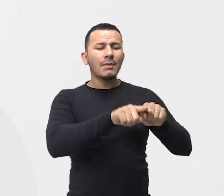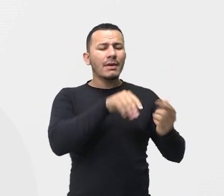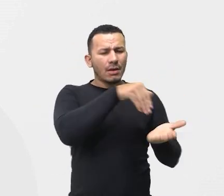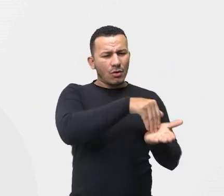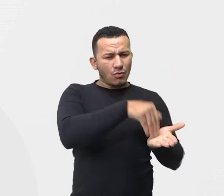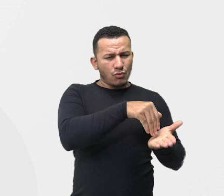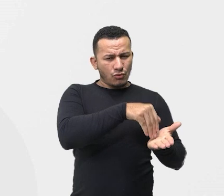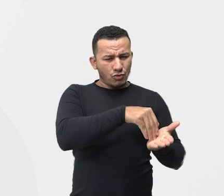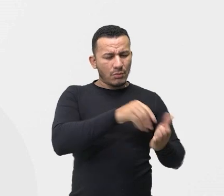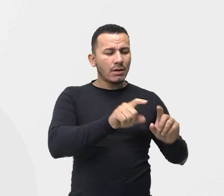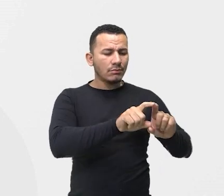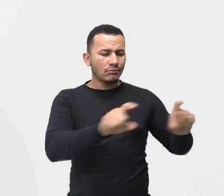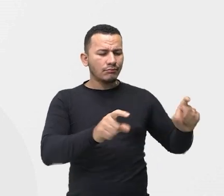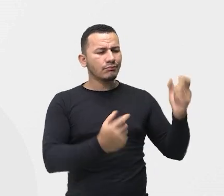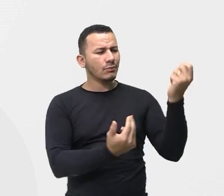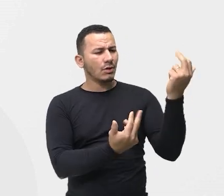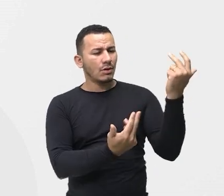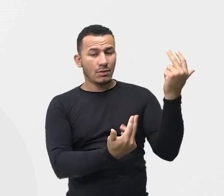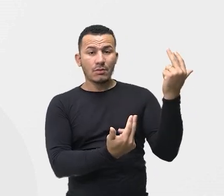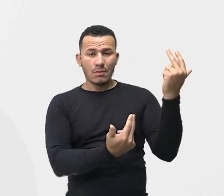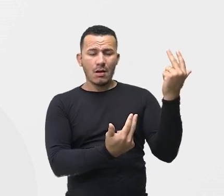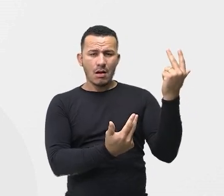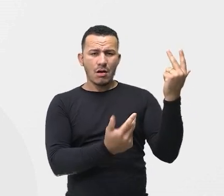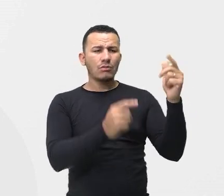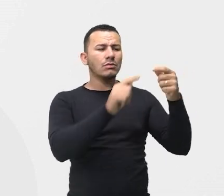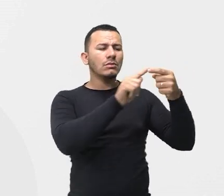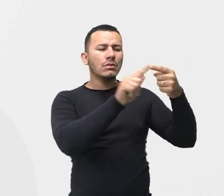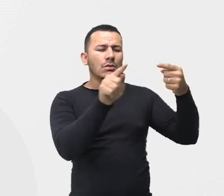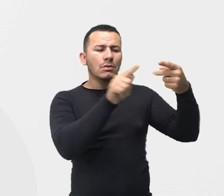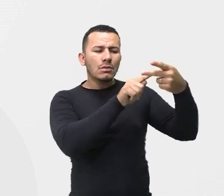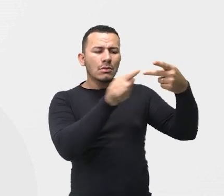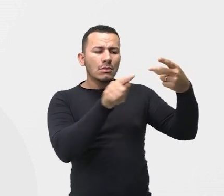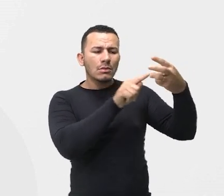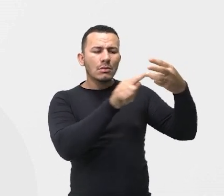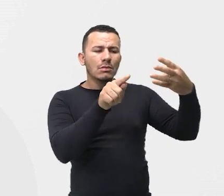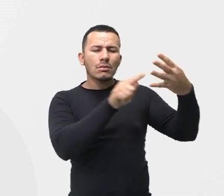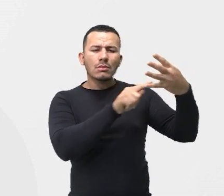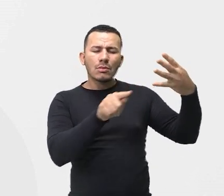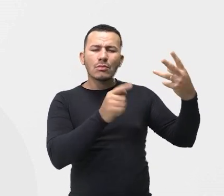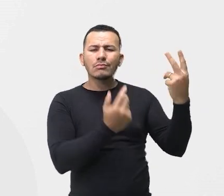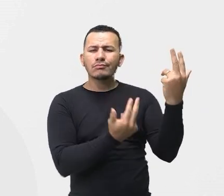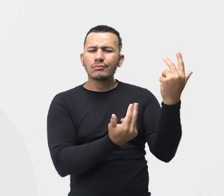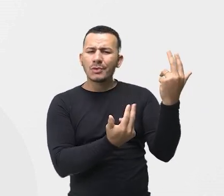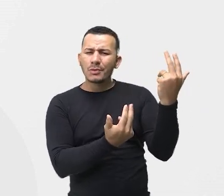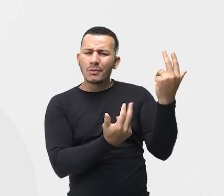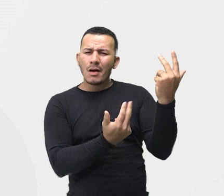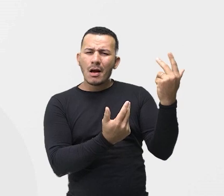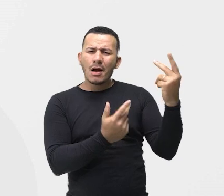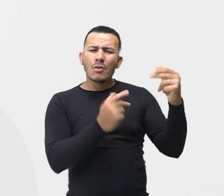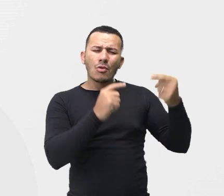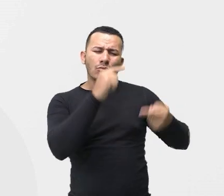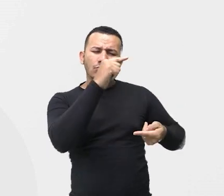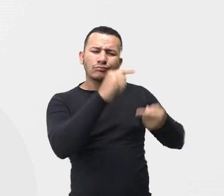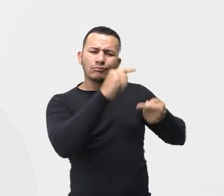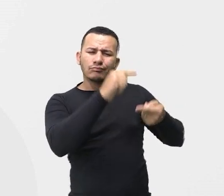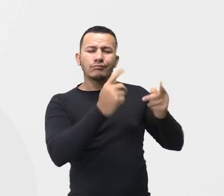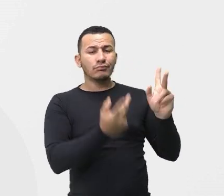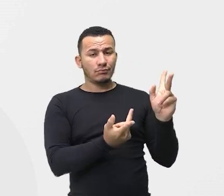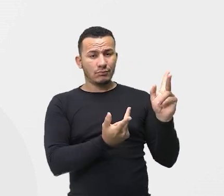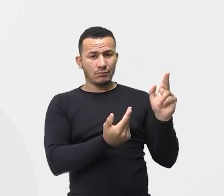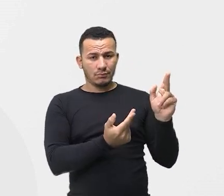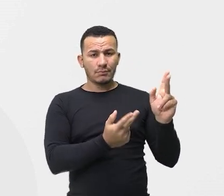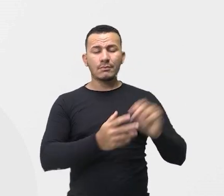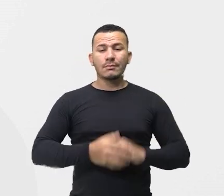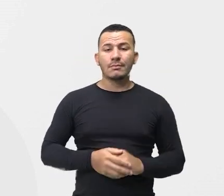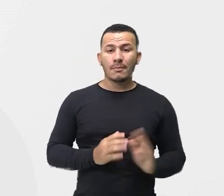última estrofe. Os versos nessas estrofes aí são bem próximos, né? Quase do mesmo tamanho.